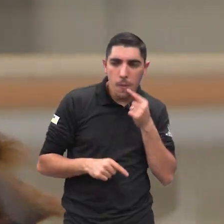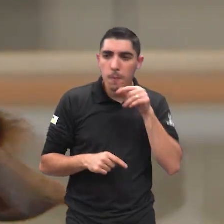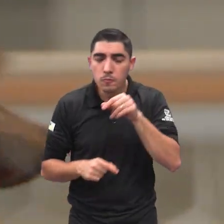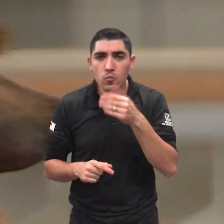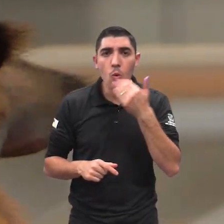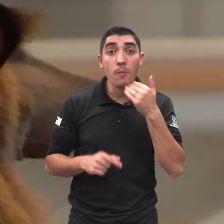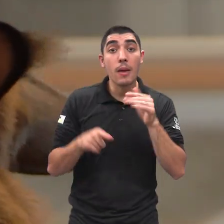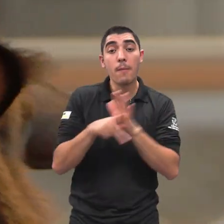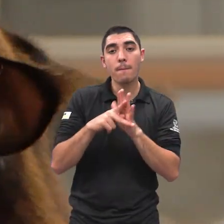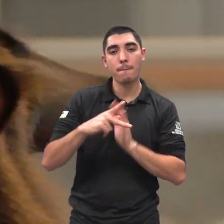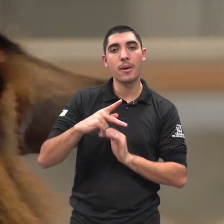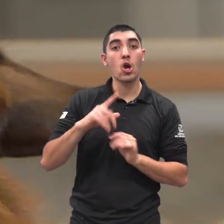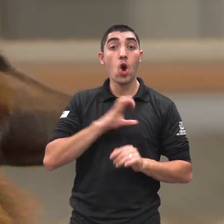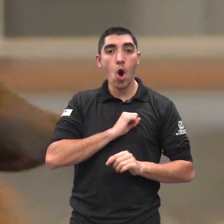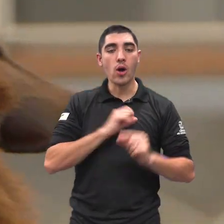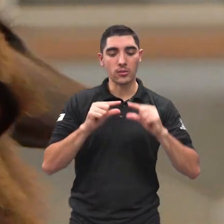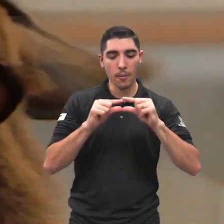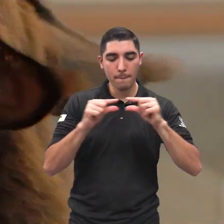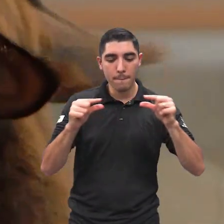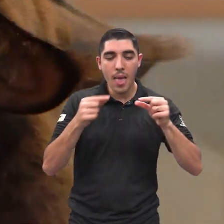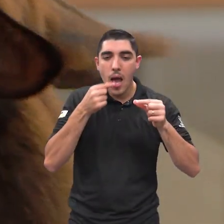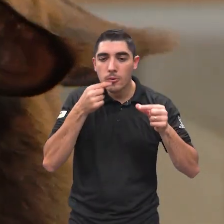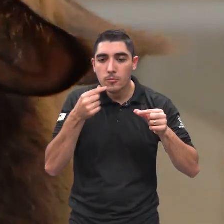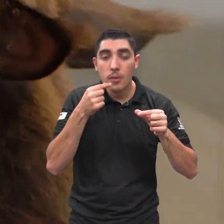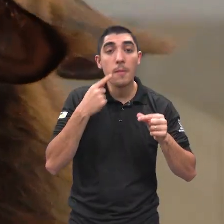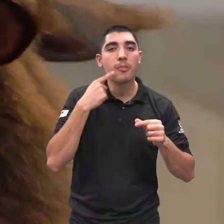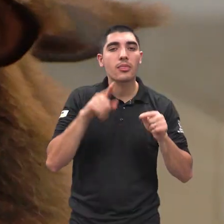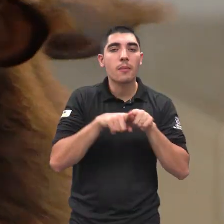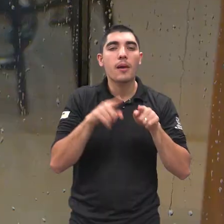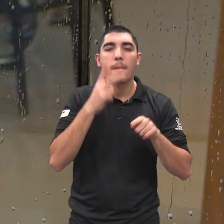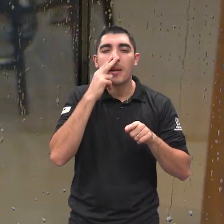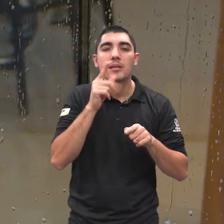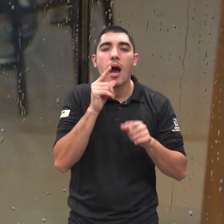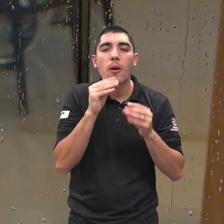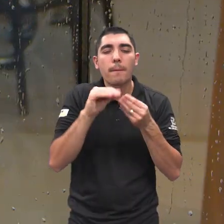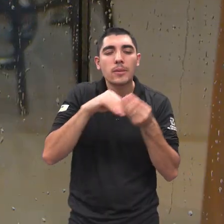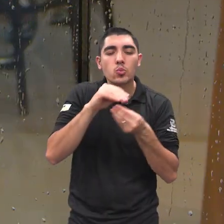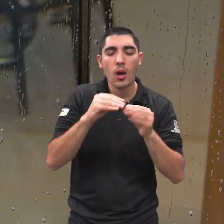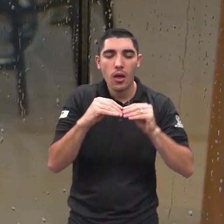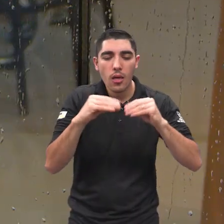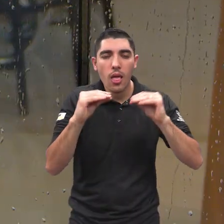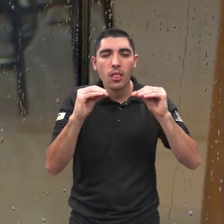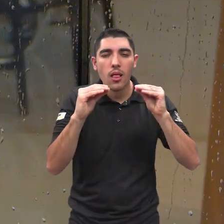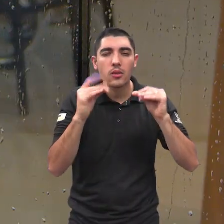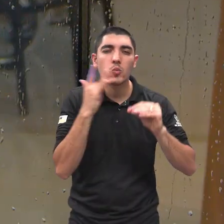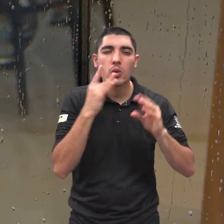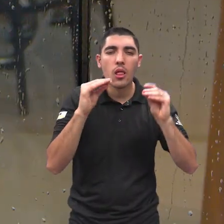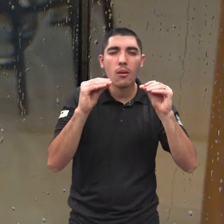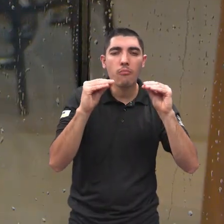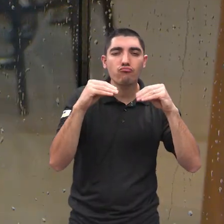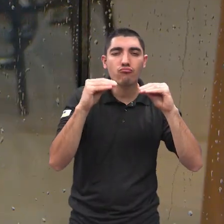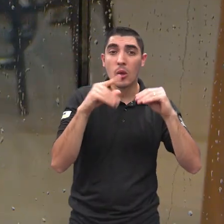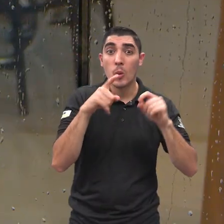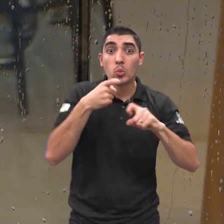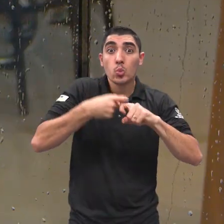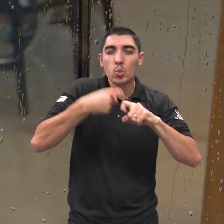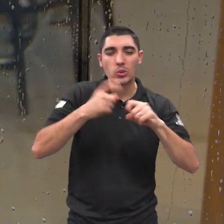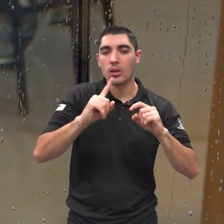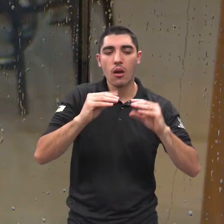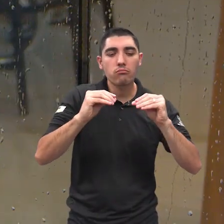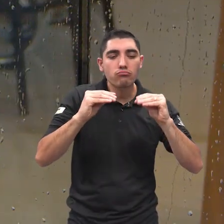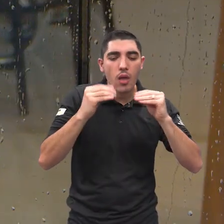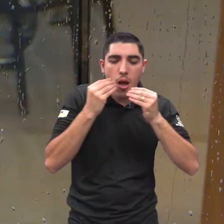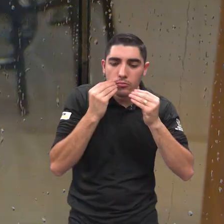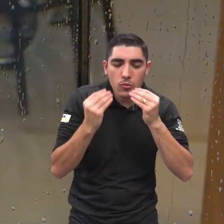muito interessante a suplementação em pasta, porque eles aceitam mais, tem um teor de umidade maior, então para eles é bom. E assim, essa questão da preocupação